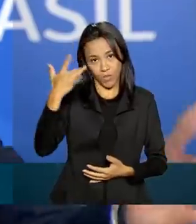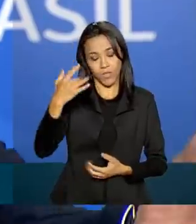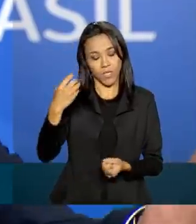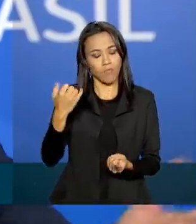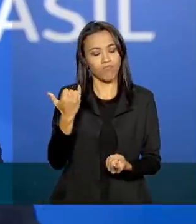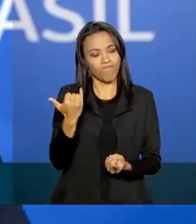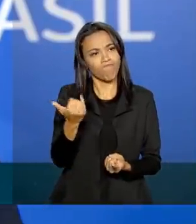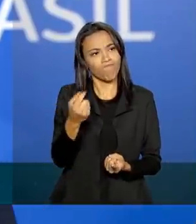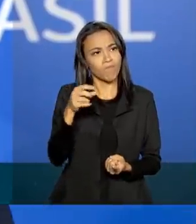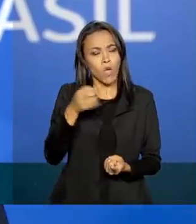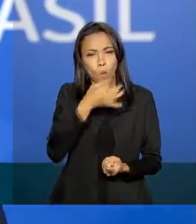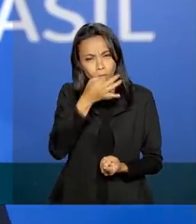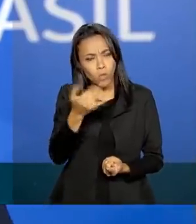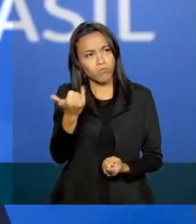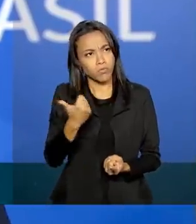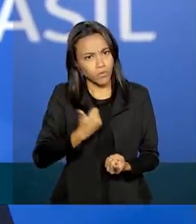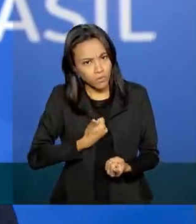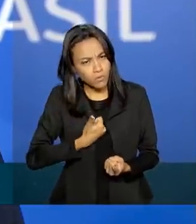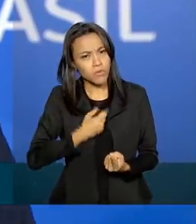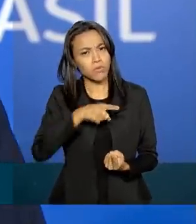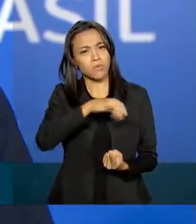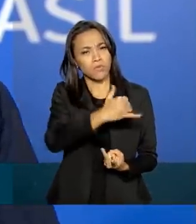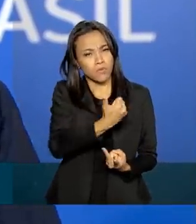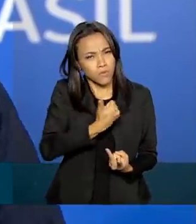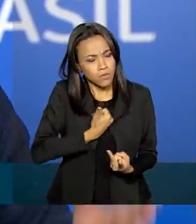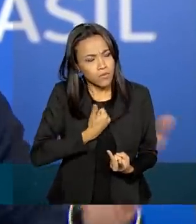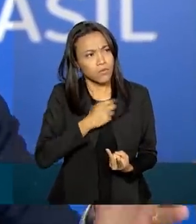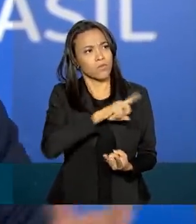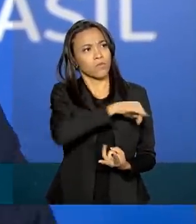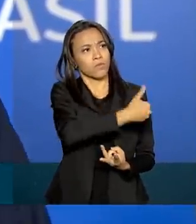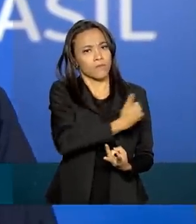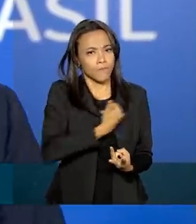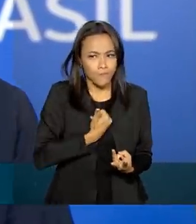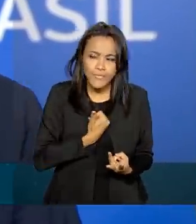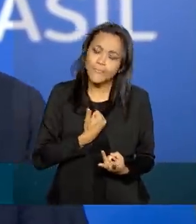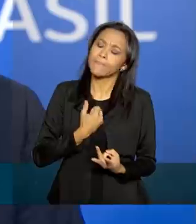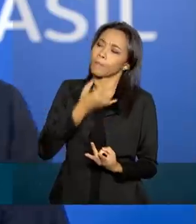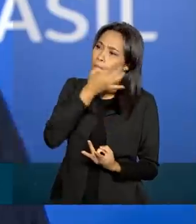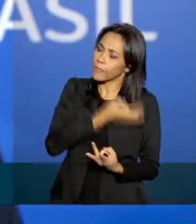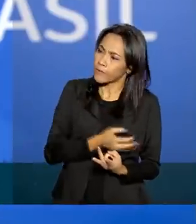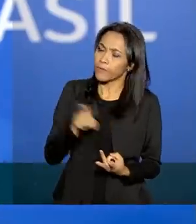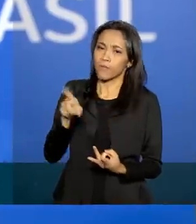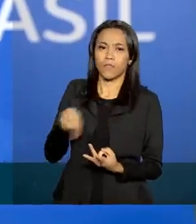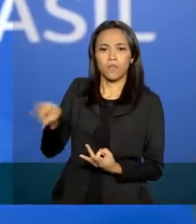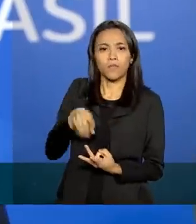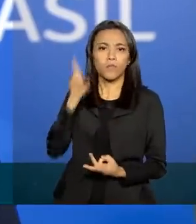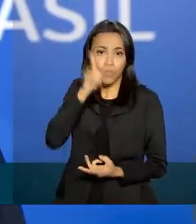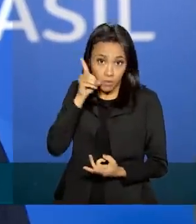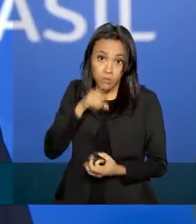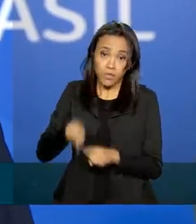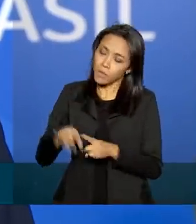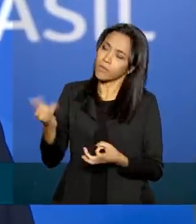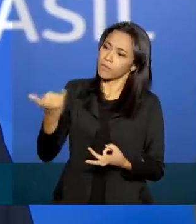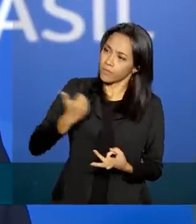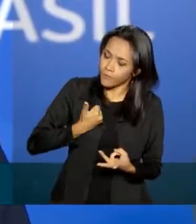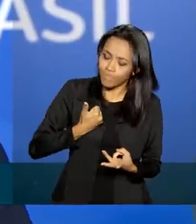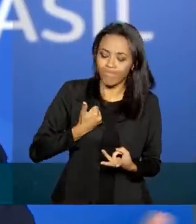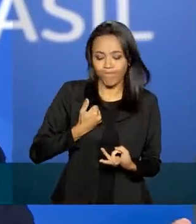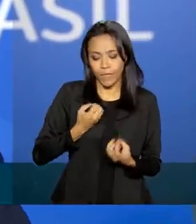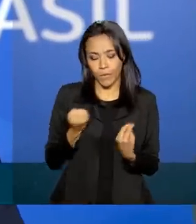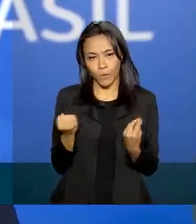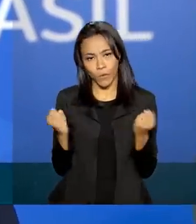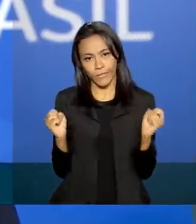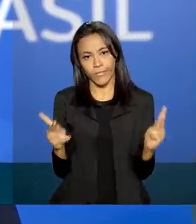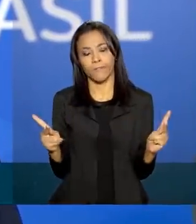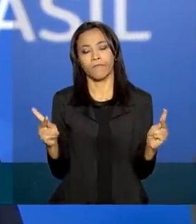até os parlamentares né vendo aqui exposição de motivos conversando com joão campos nós tomamos essa decisão eu